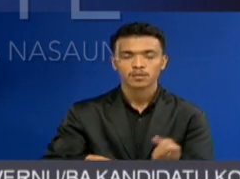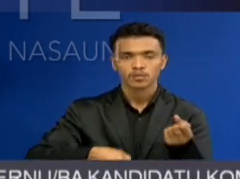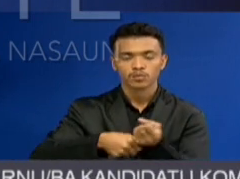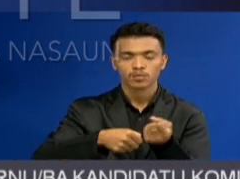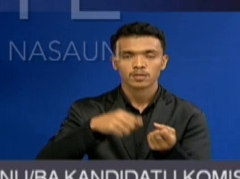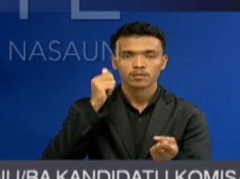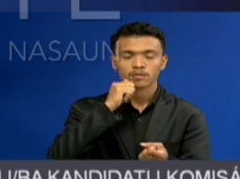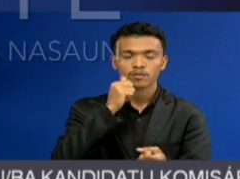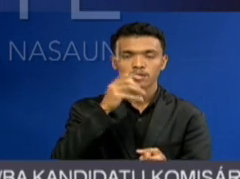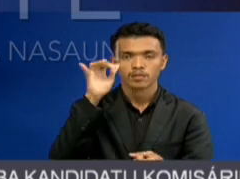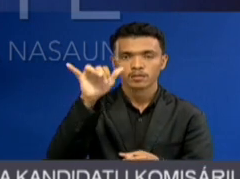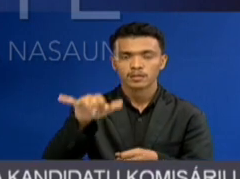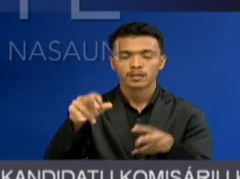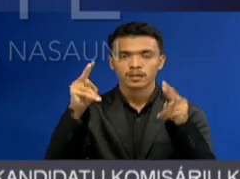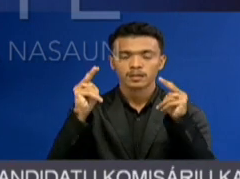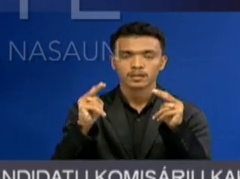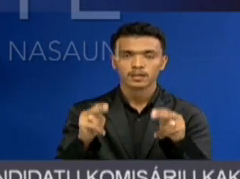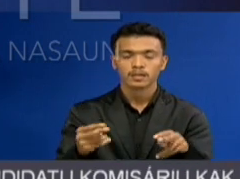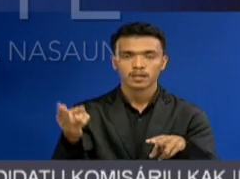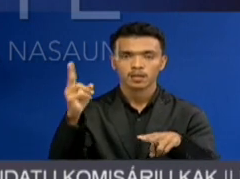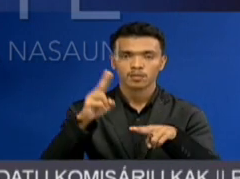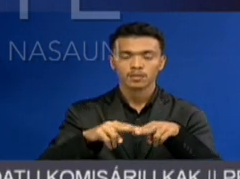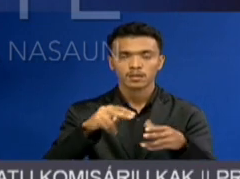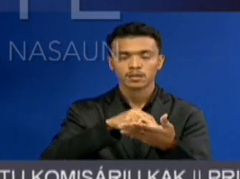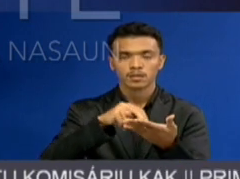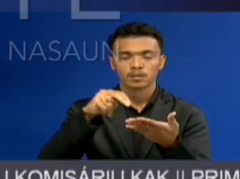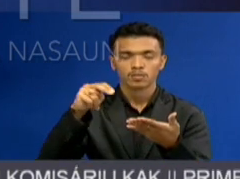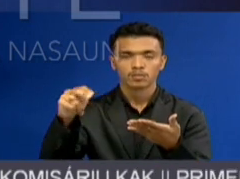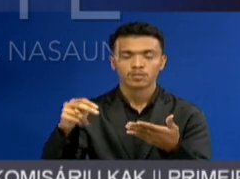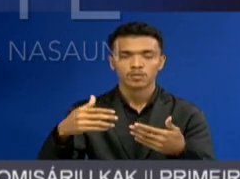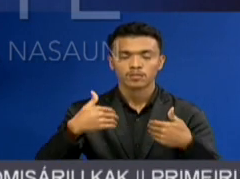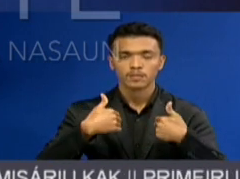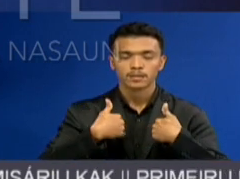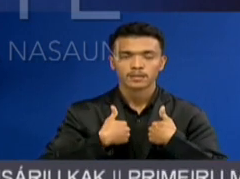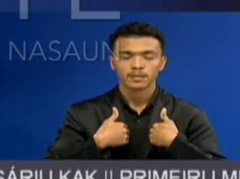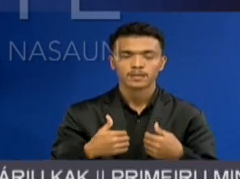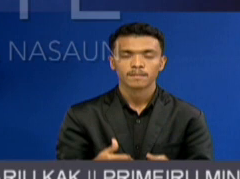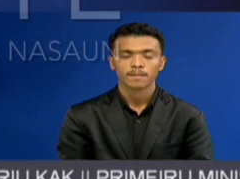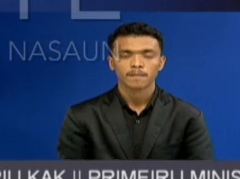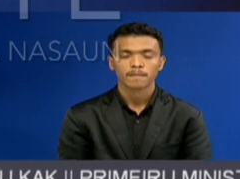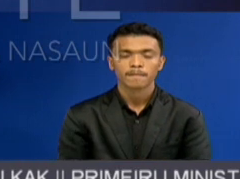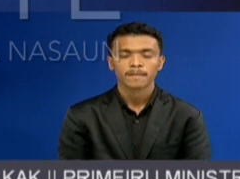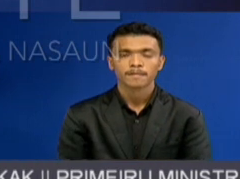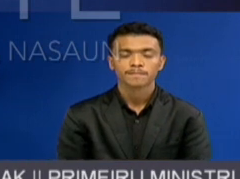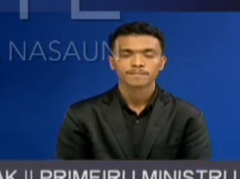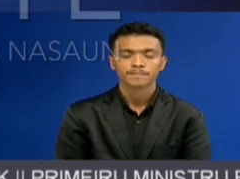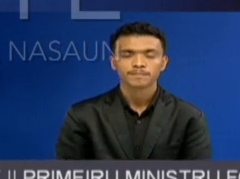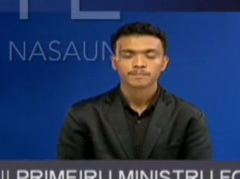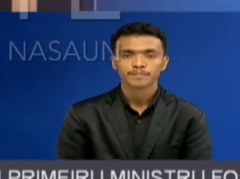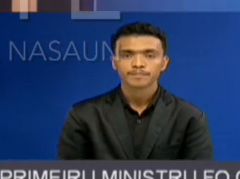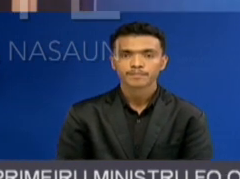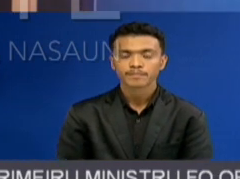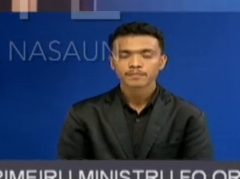fatia feito será tem que aumenta número de nem bem mas a iha tena referência anterior nini.